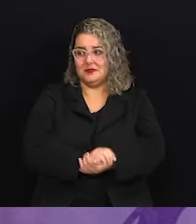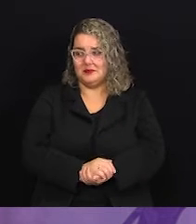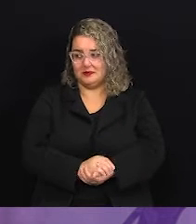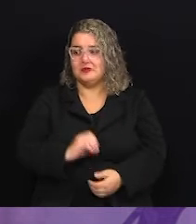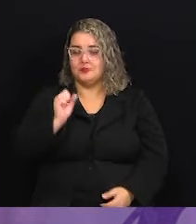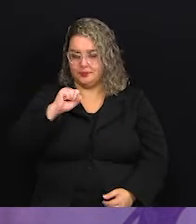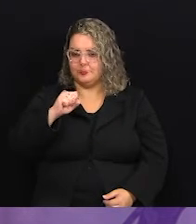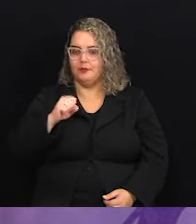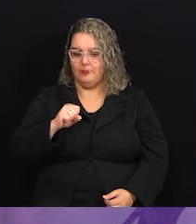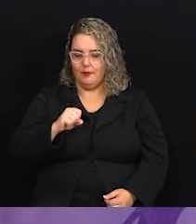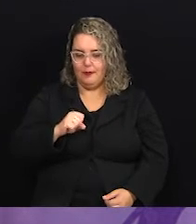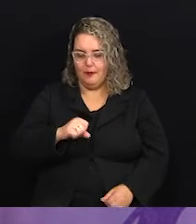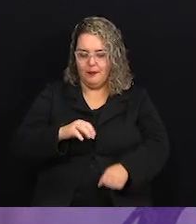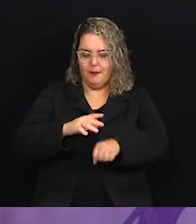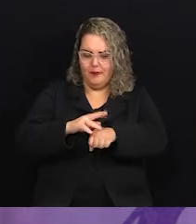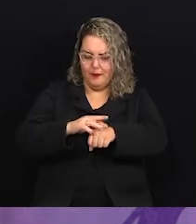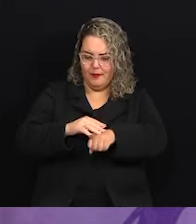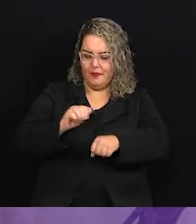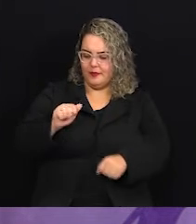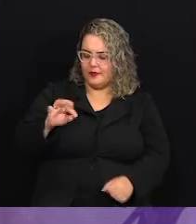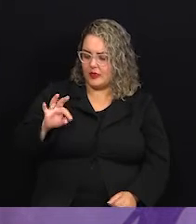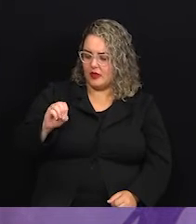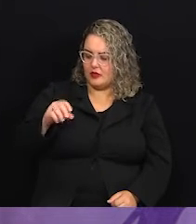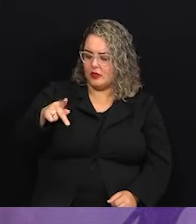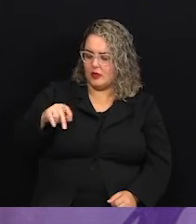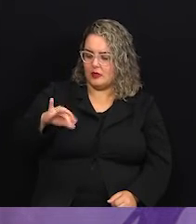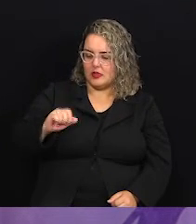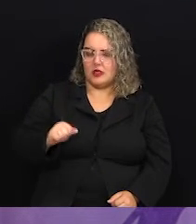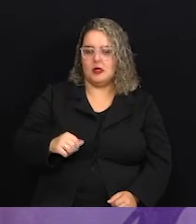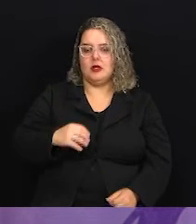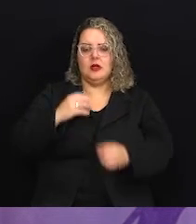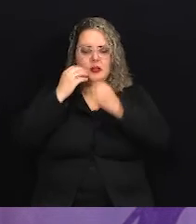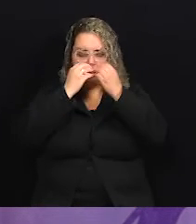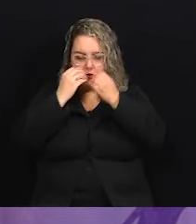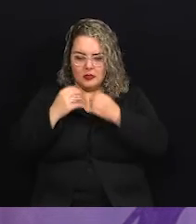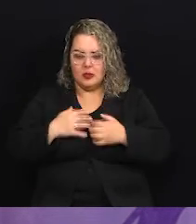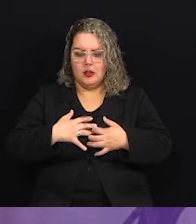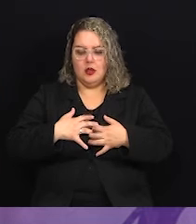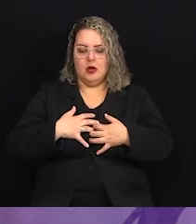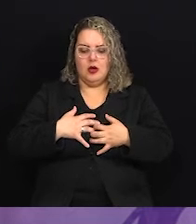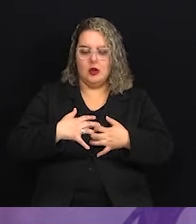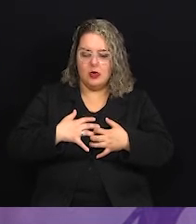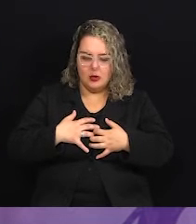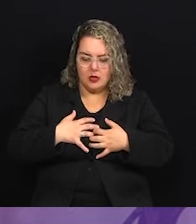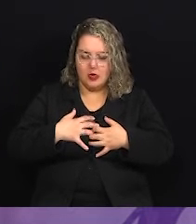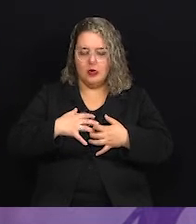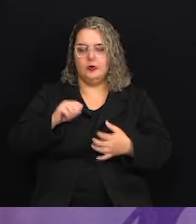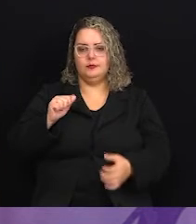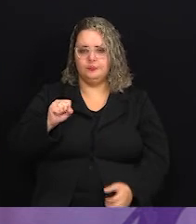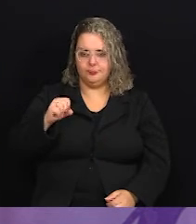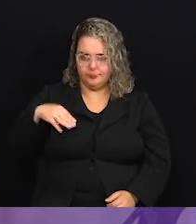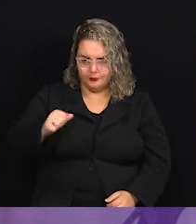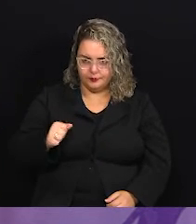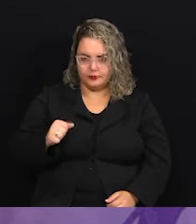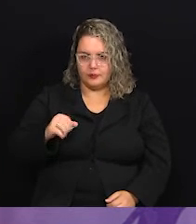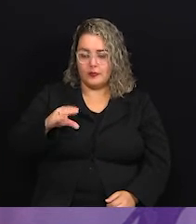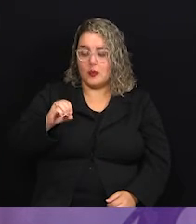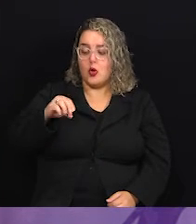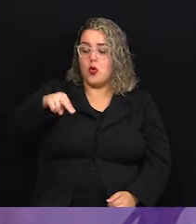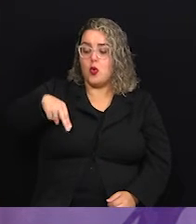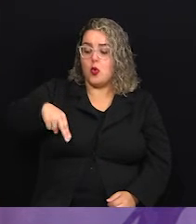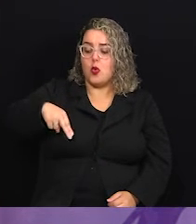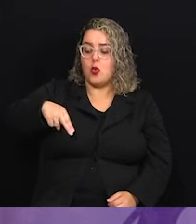doutor? Tá, as doenças atópicas, que são rinite, a asma, dermatite atópica, a conjuntivite, são como se fosse uma